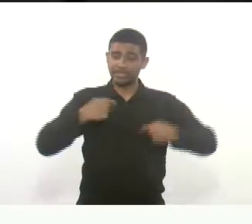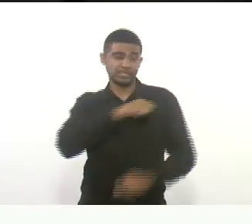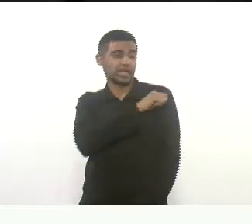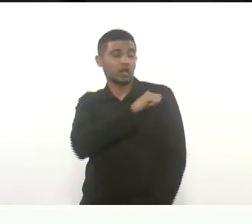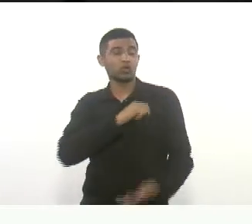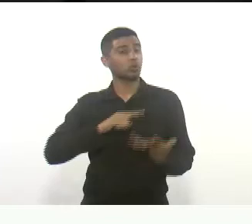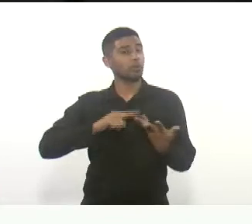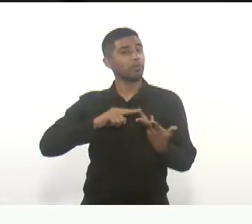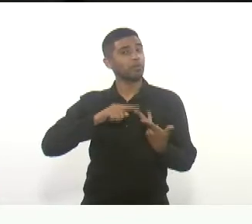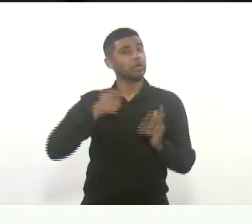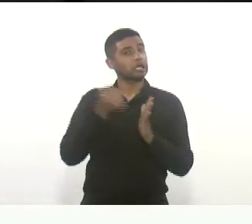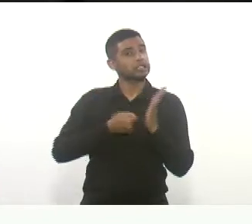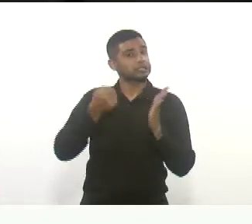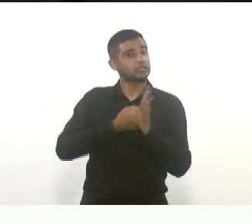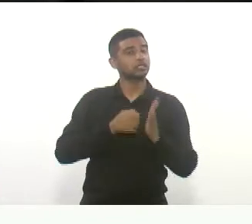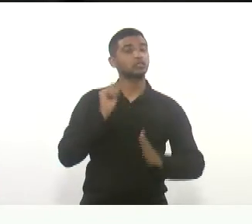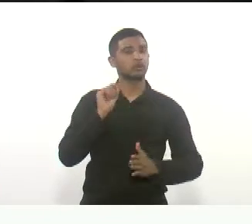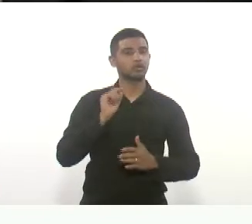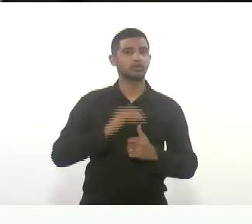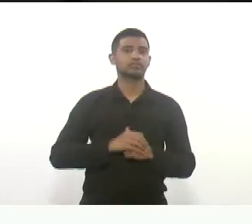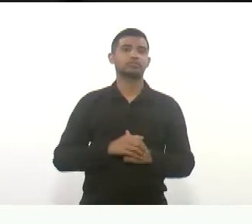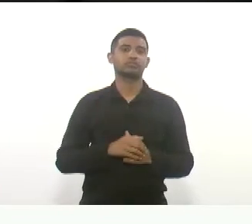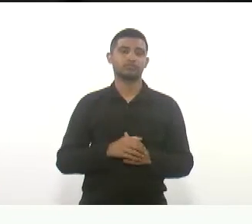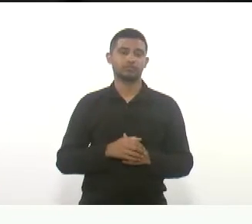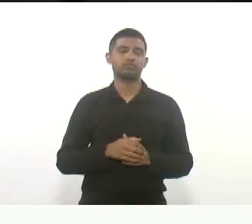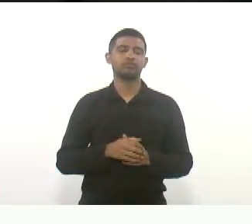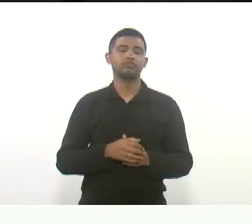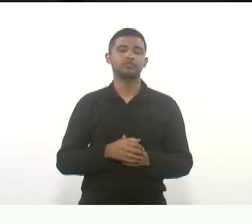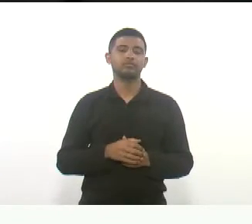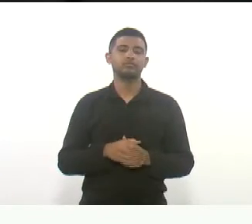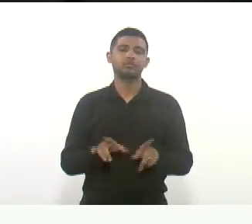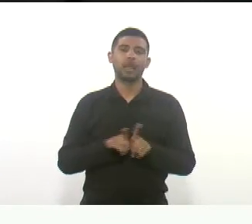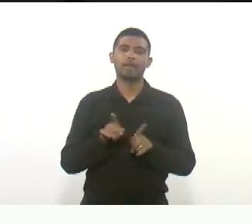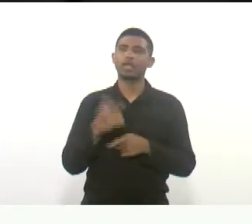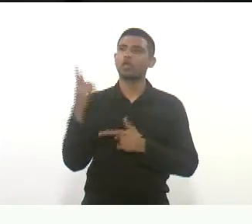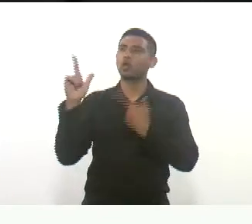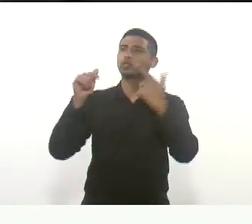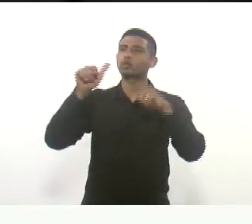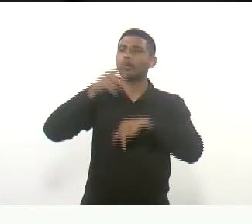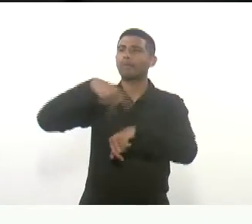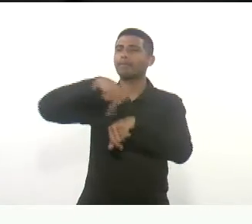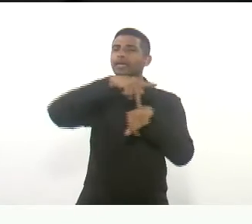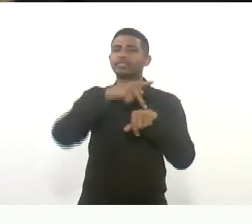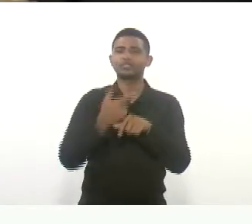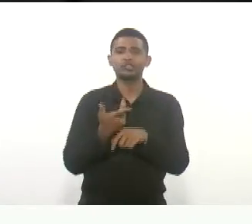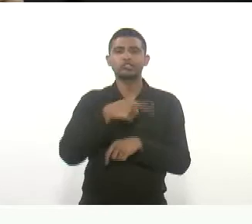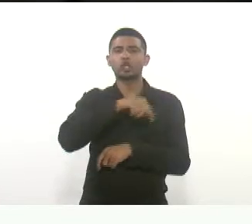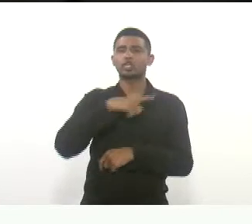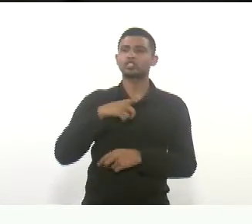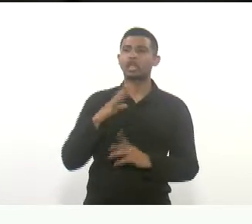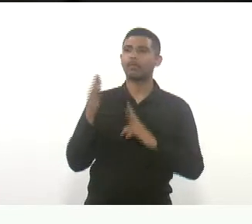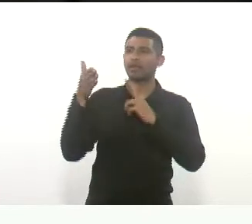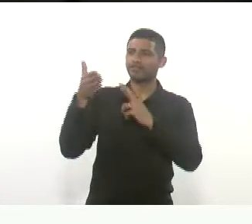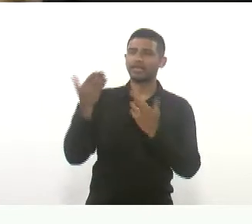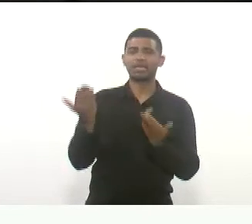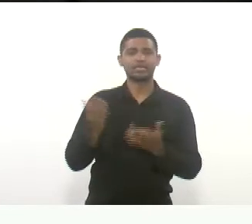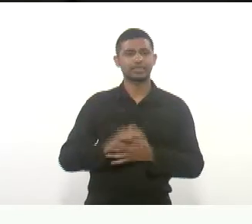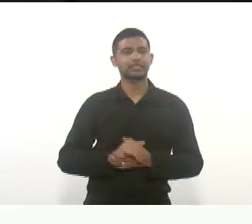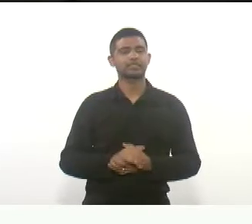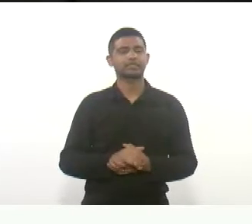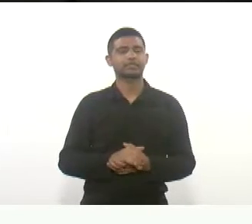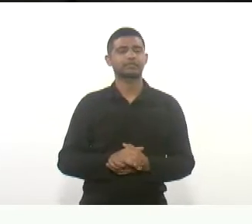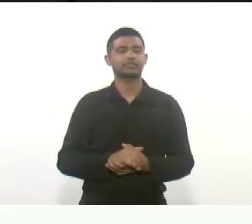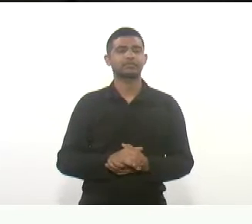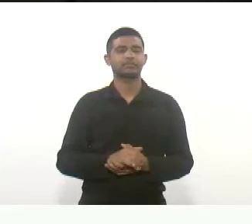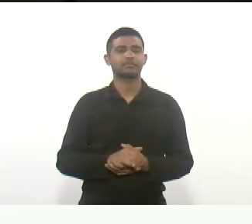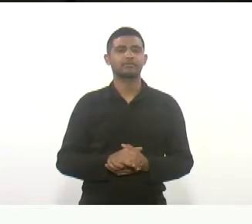Então, não é só o senso comum, também é o que outros países fazem, o que a gente tem de referência, de benchmark internacional, também aponta para o